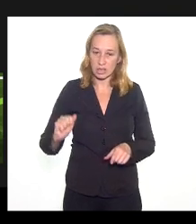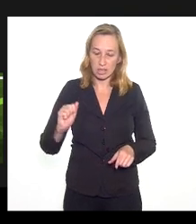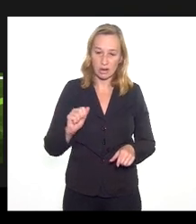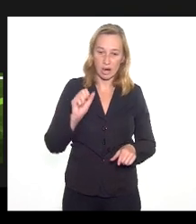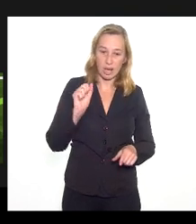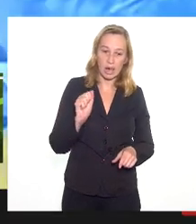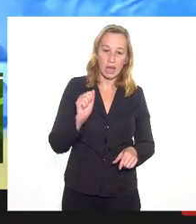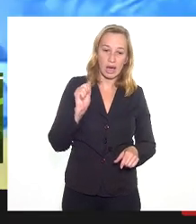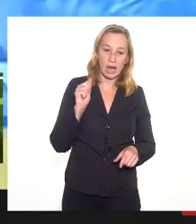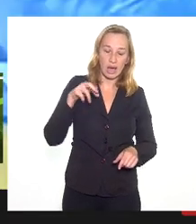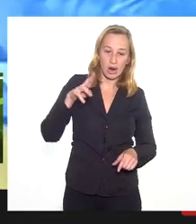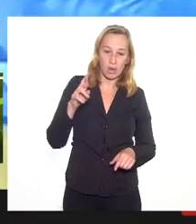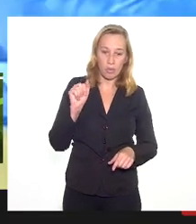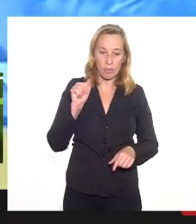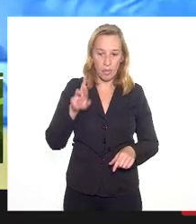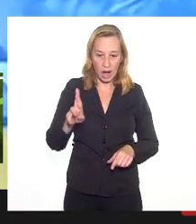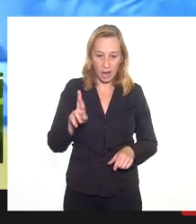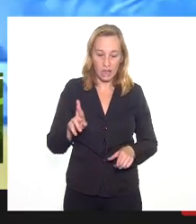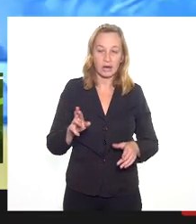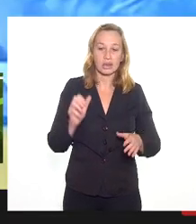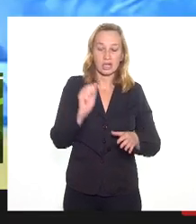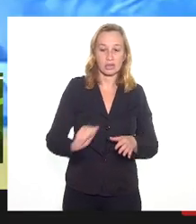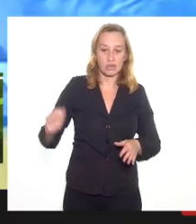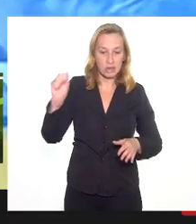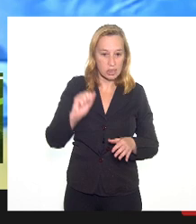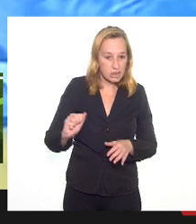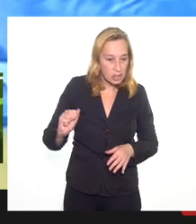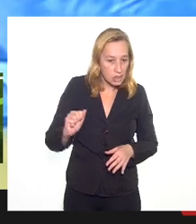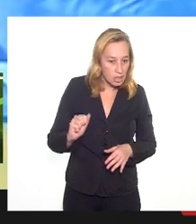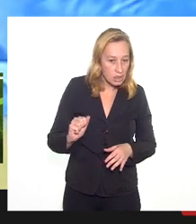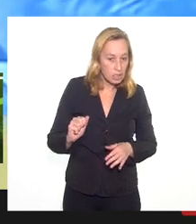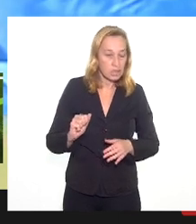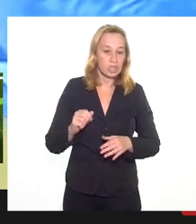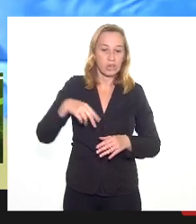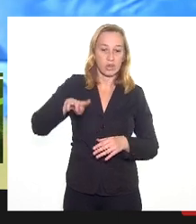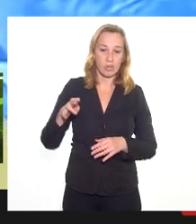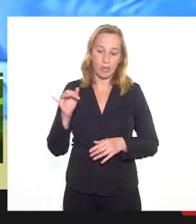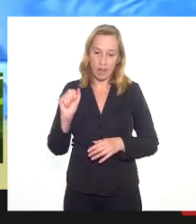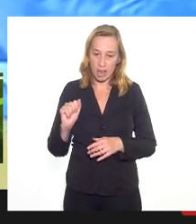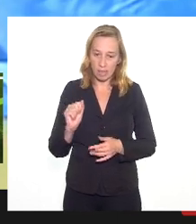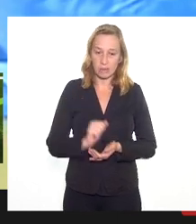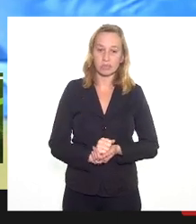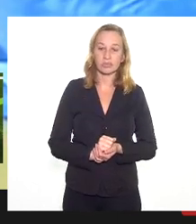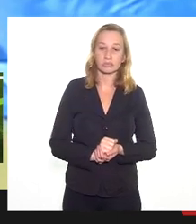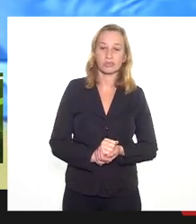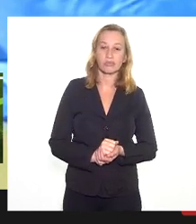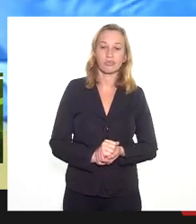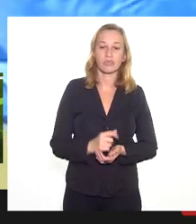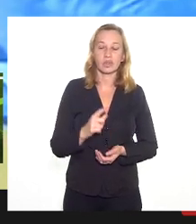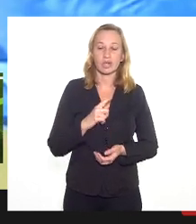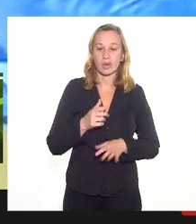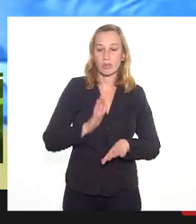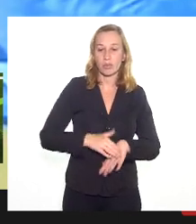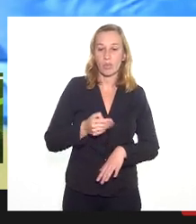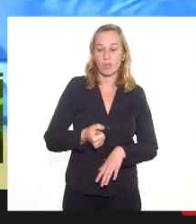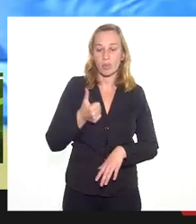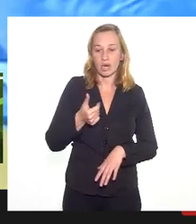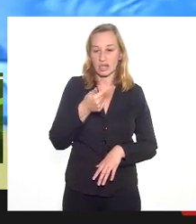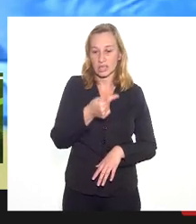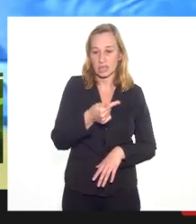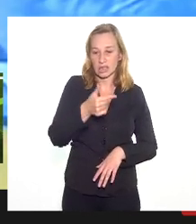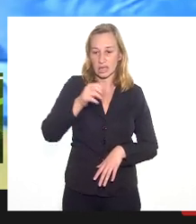conhecida mundialmente, mas é a Associação Homens e Mulheres Mar da Baía de Guanabara, onde congrega um pouco mais de